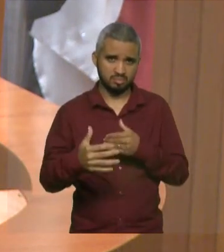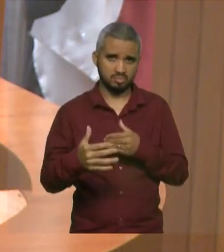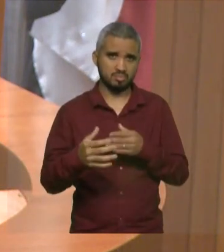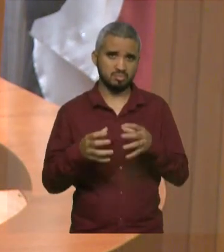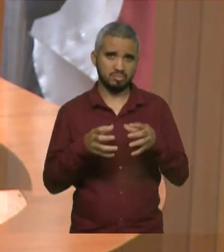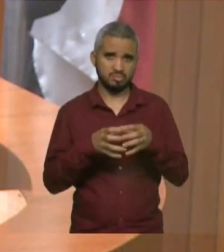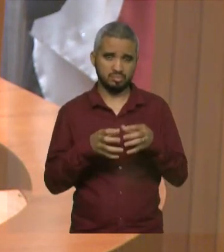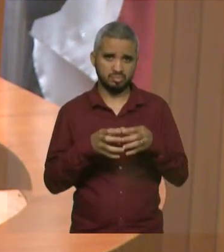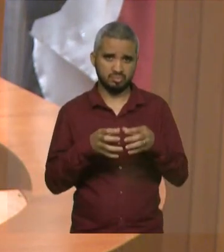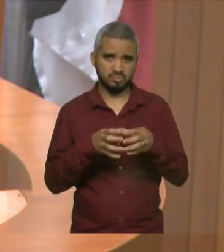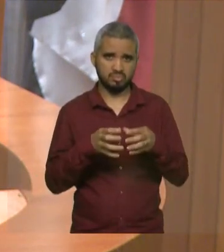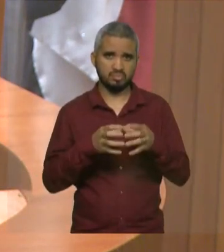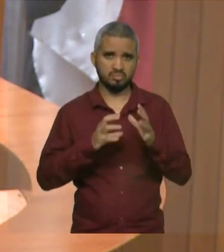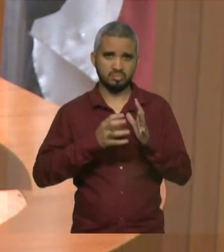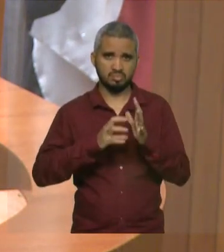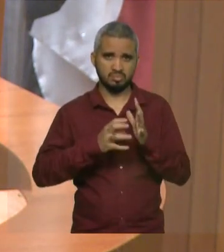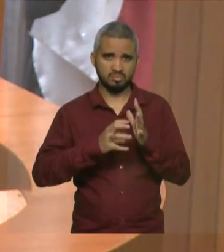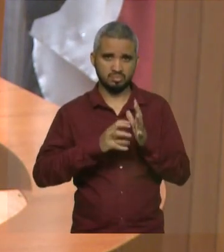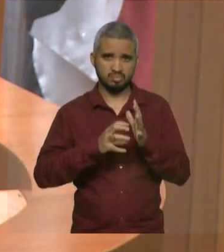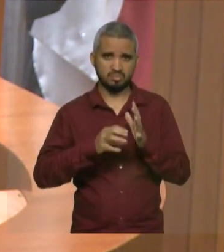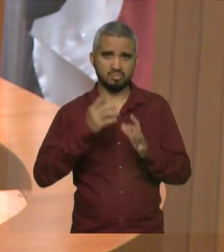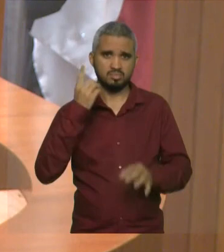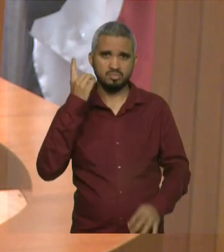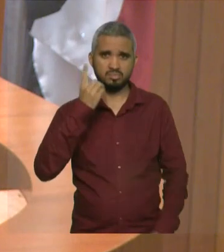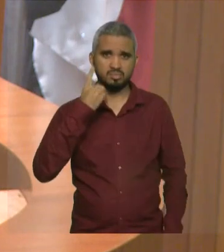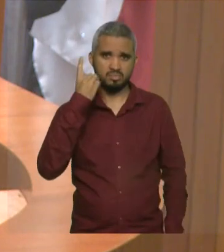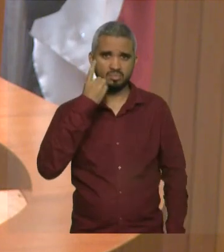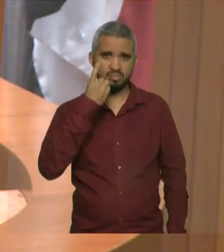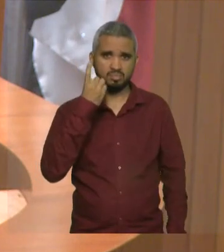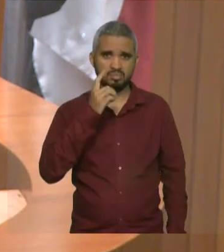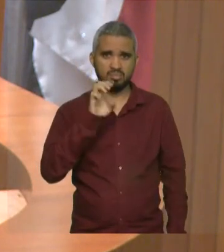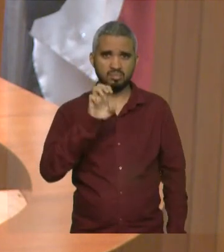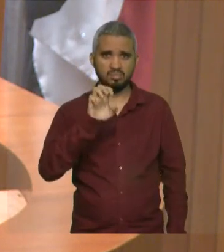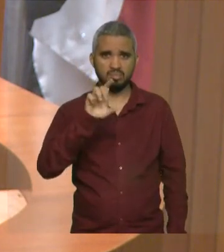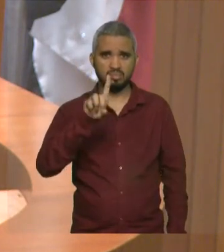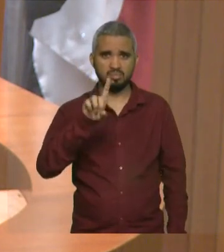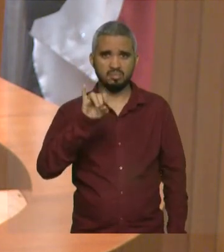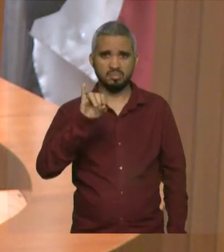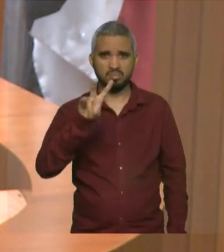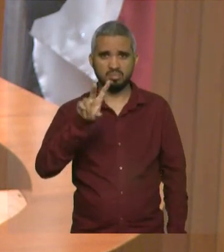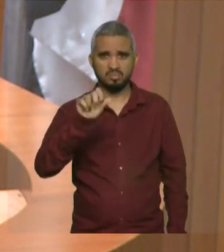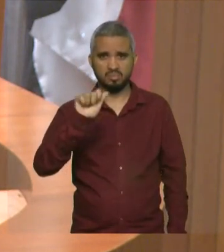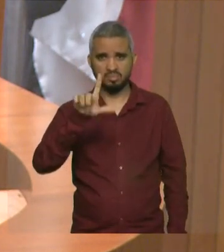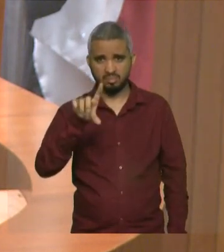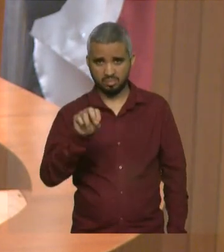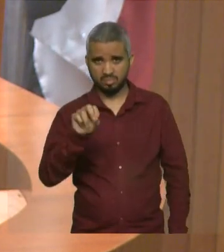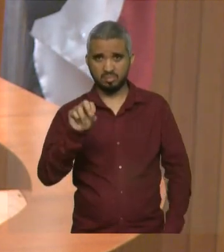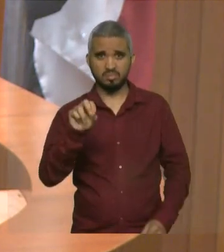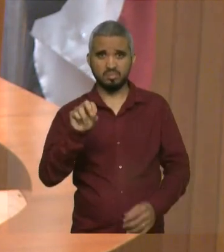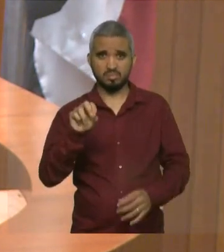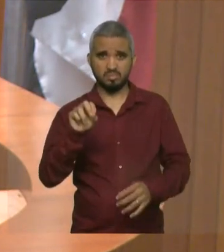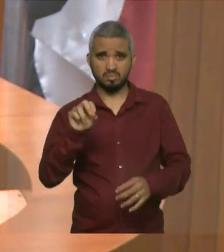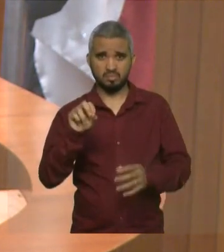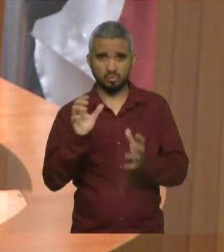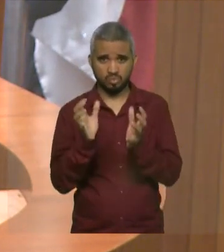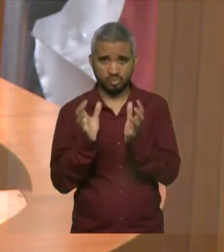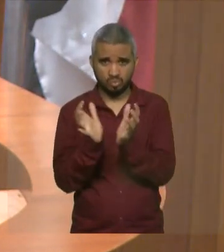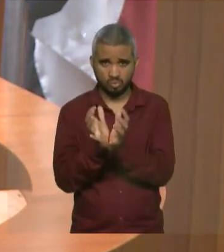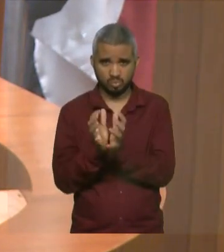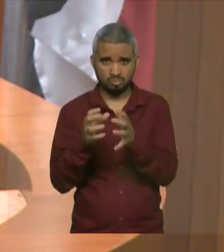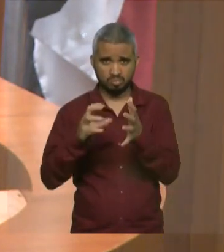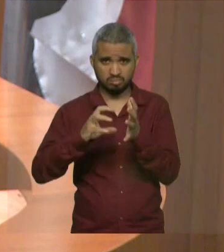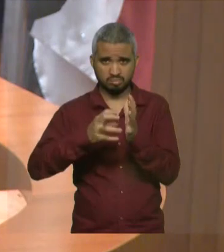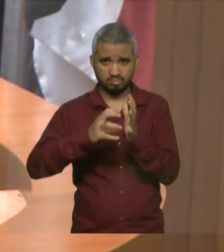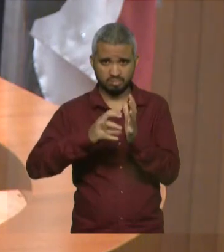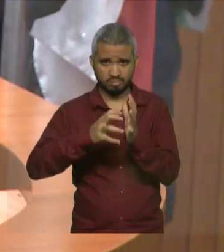partido, deputada Edivaldo Holanda, quando nós decidimos ter candidatura